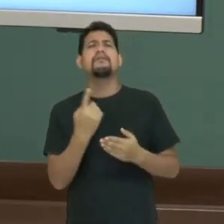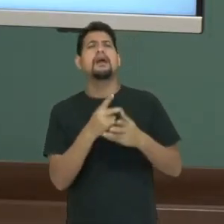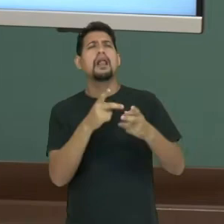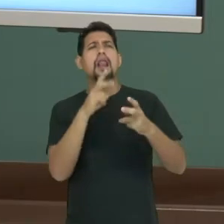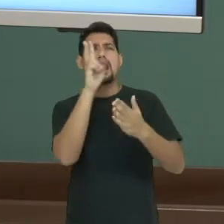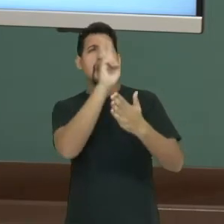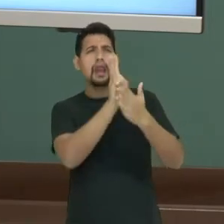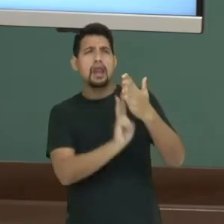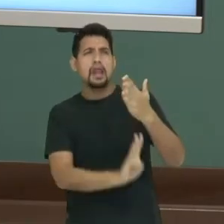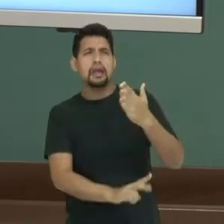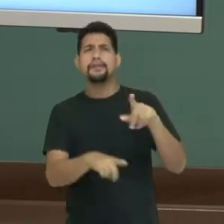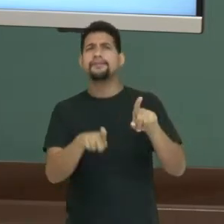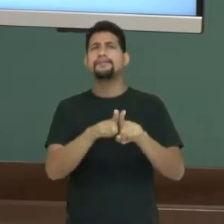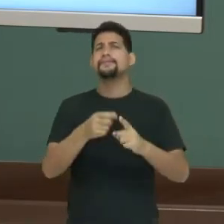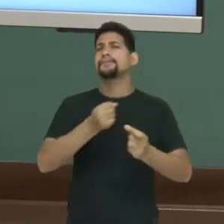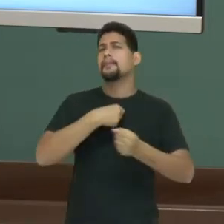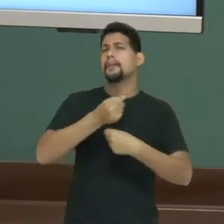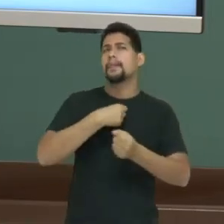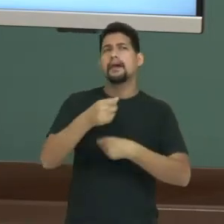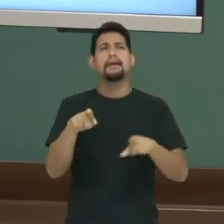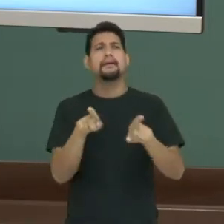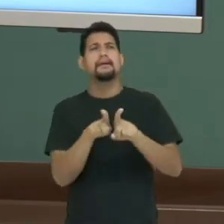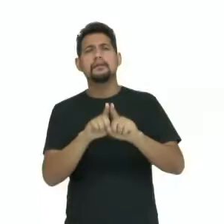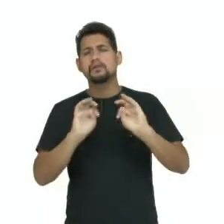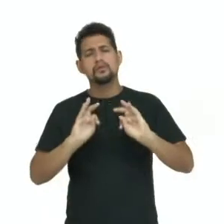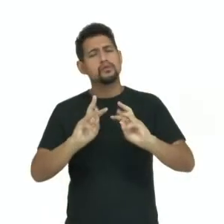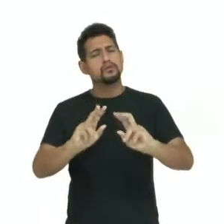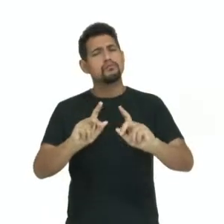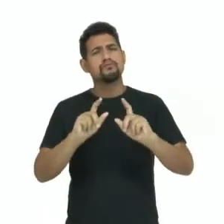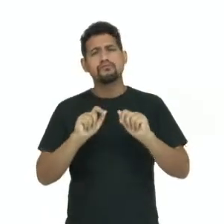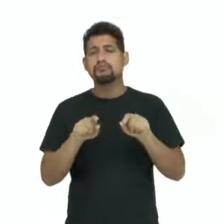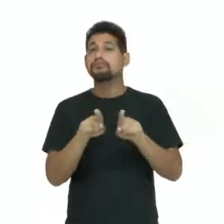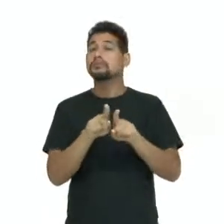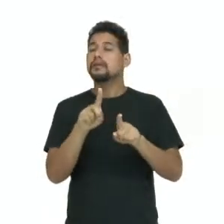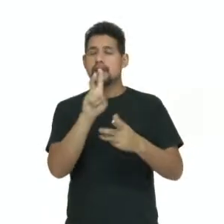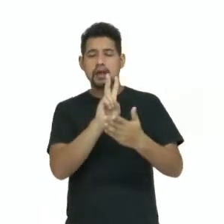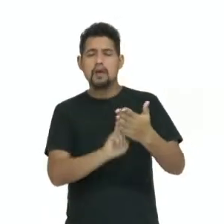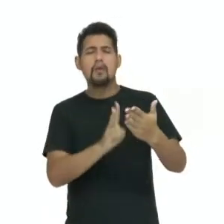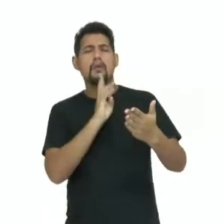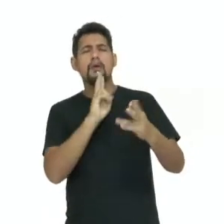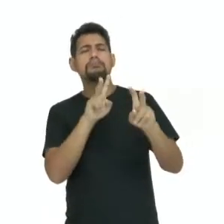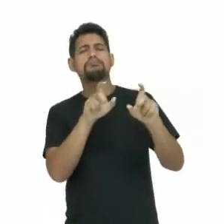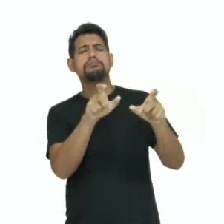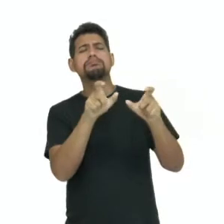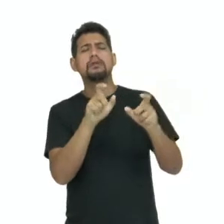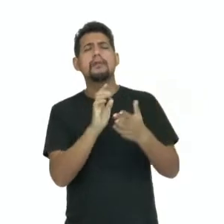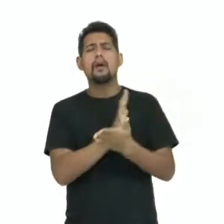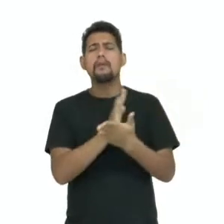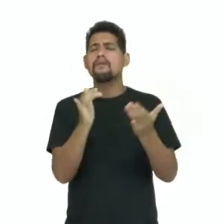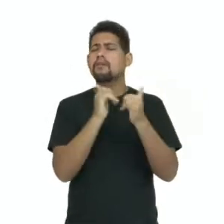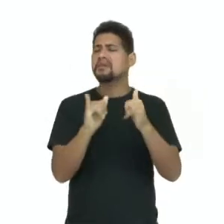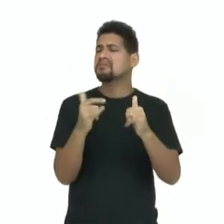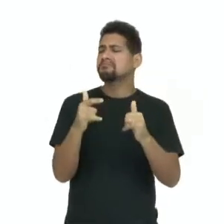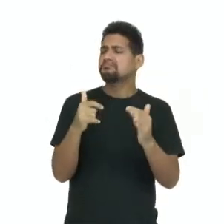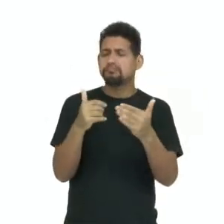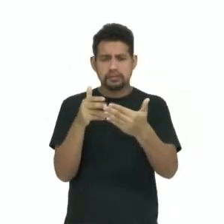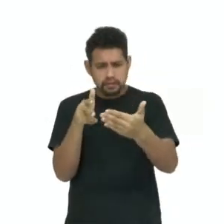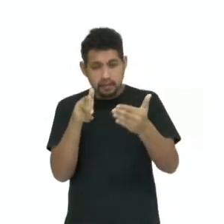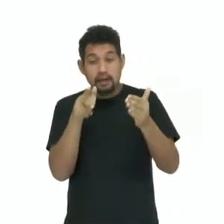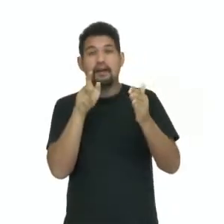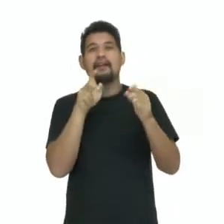compreender entrevista, reconhecer o assunto, localizar informações explícitas, inferir